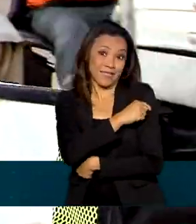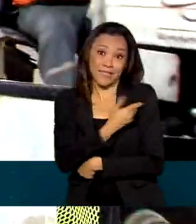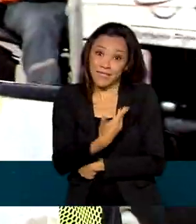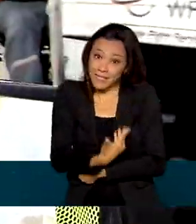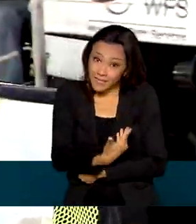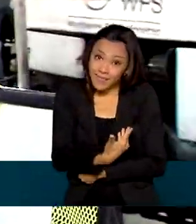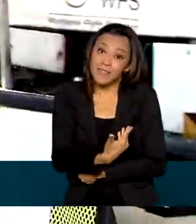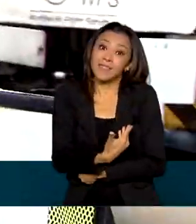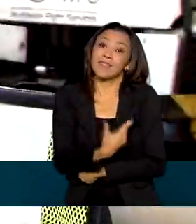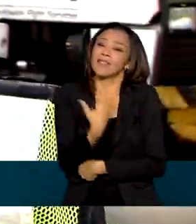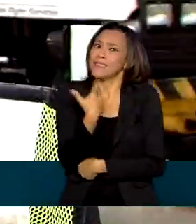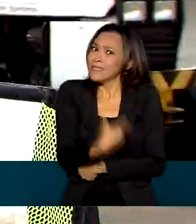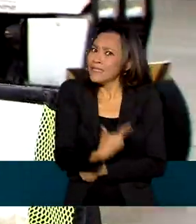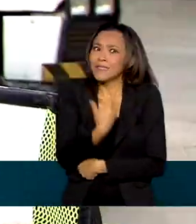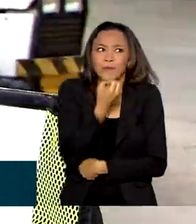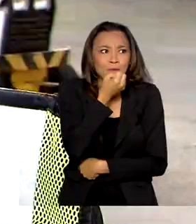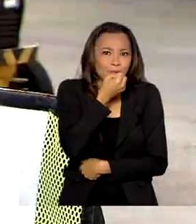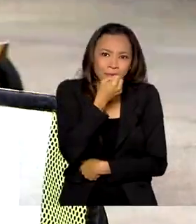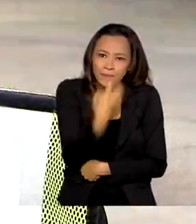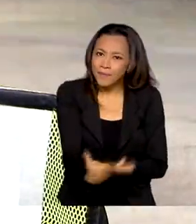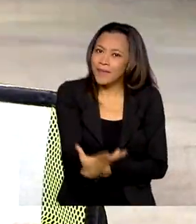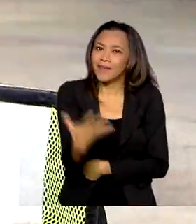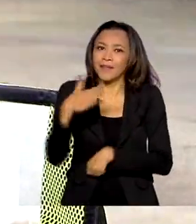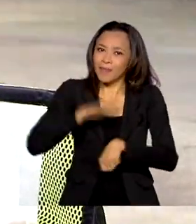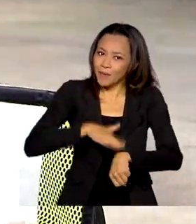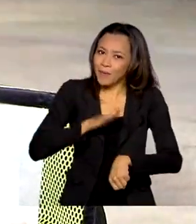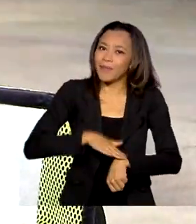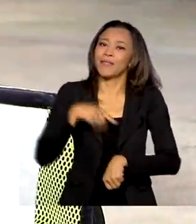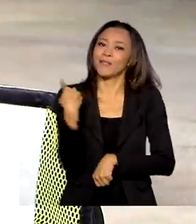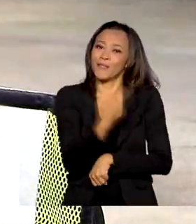vacina, isso é muito, muito bem para o momento que nós estamos vivendo.